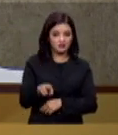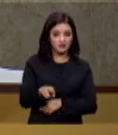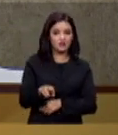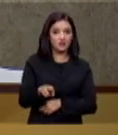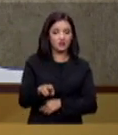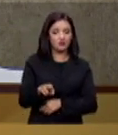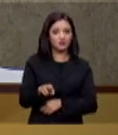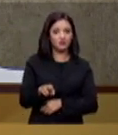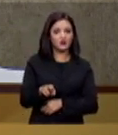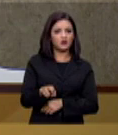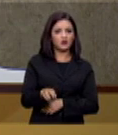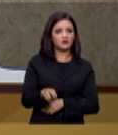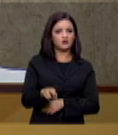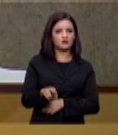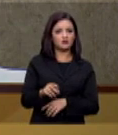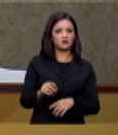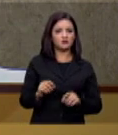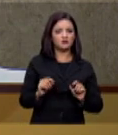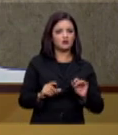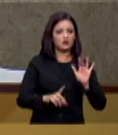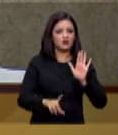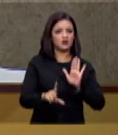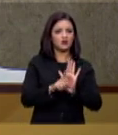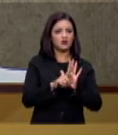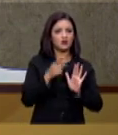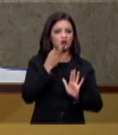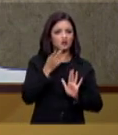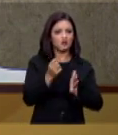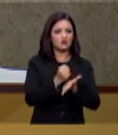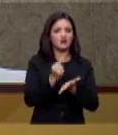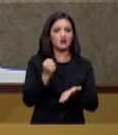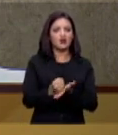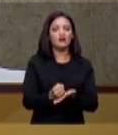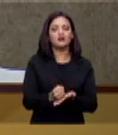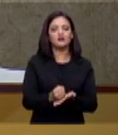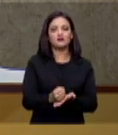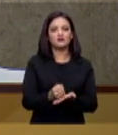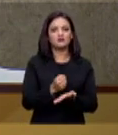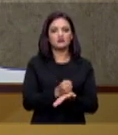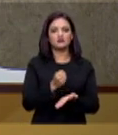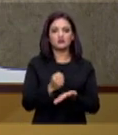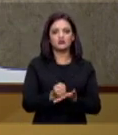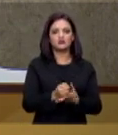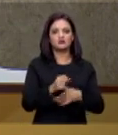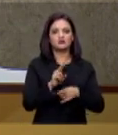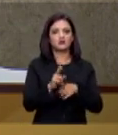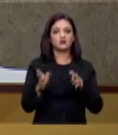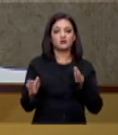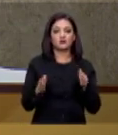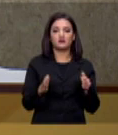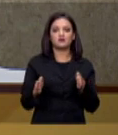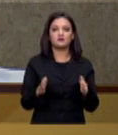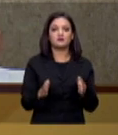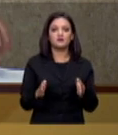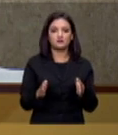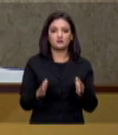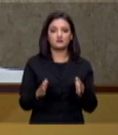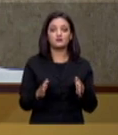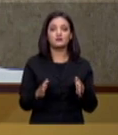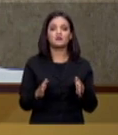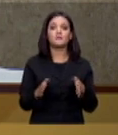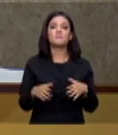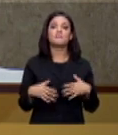priori, a lei que prevê contratação temporária é contemplada pela Constituição Federal. Entretanto, a Constituição Federal